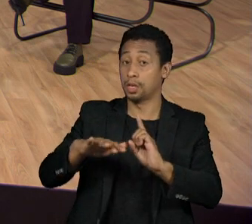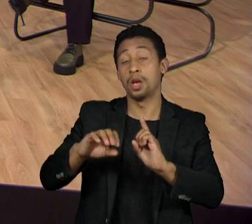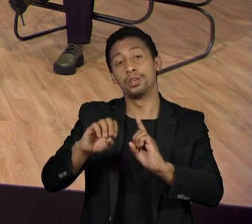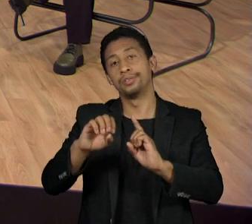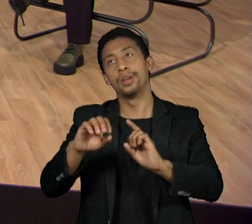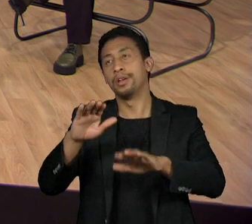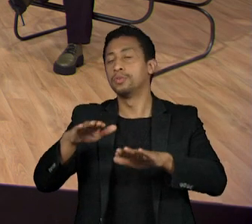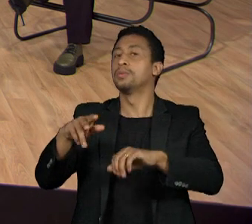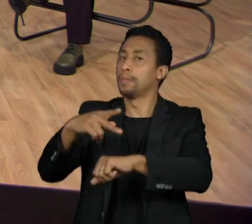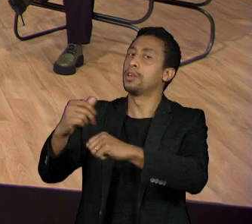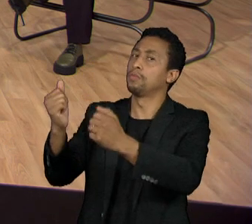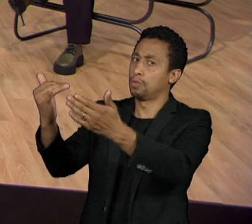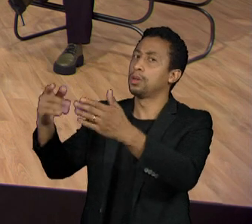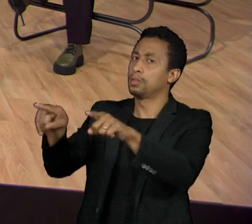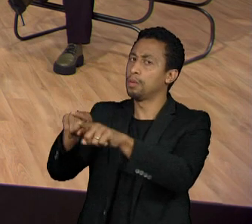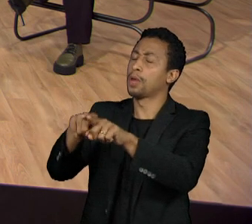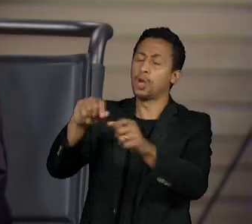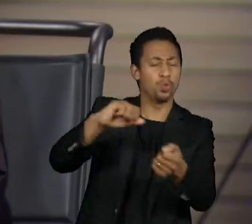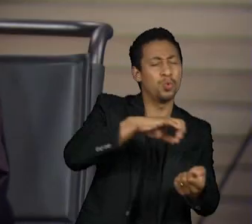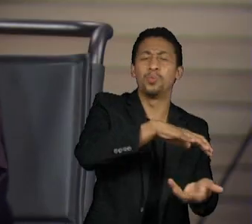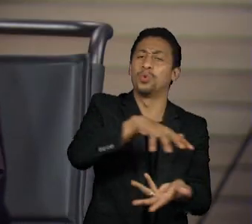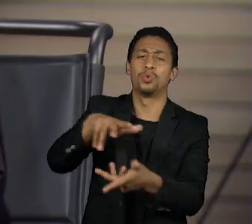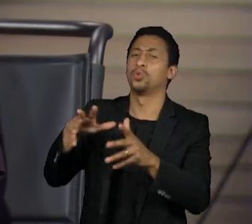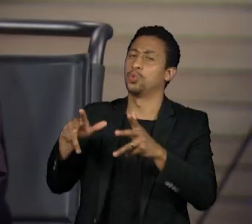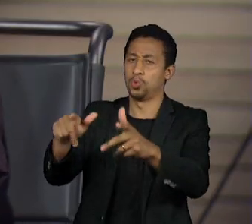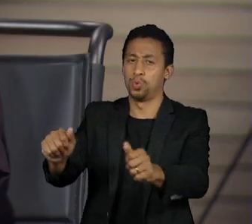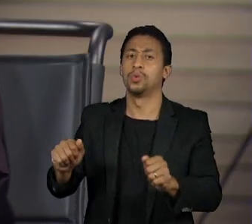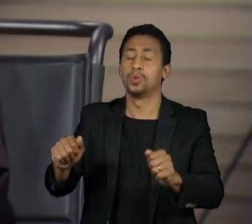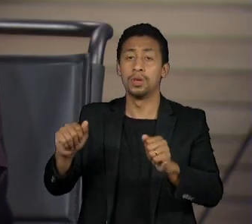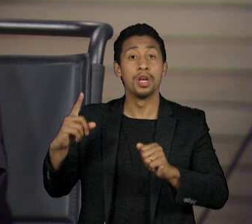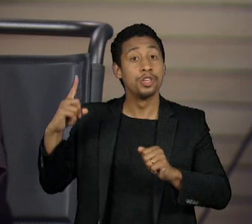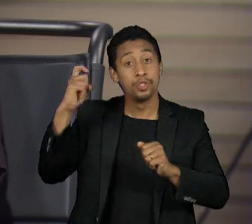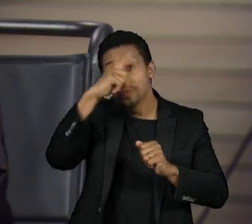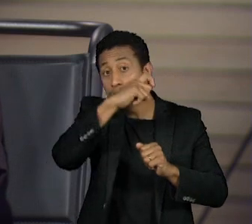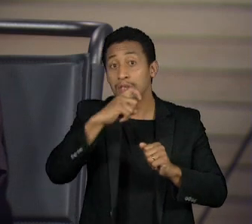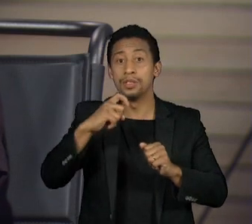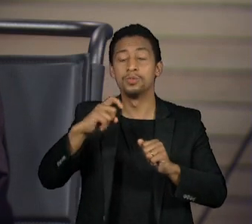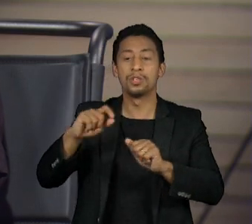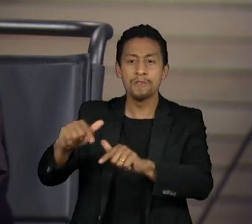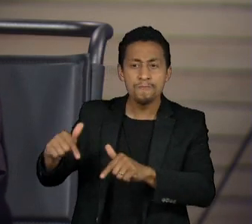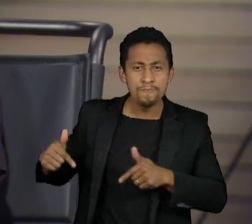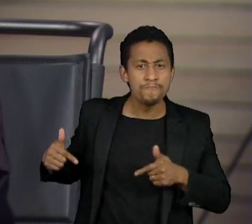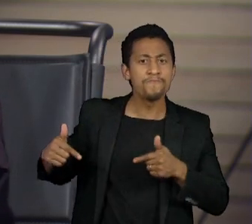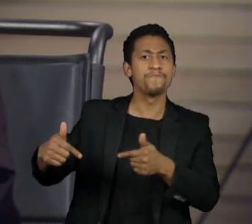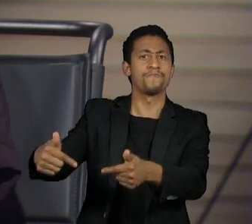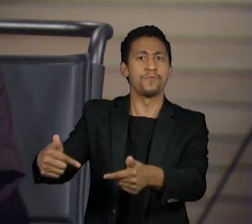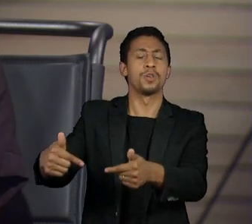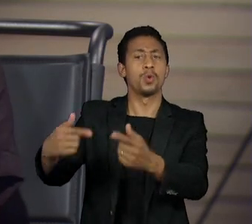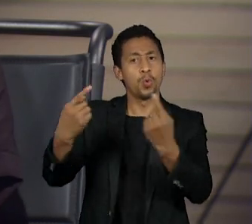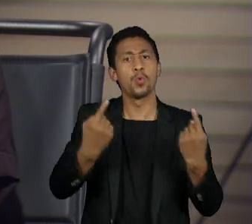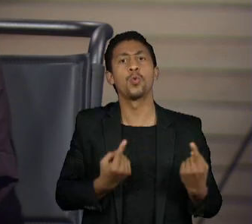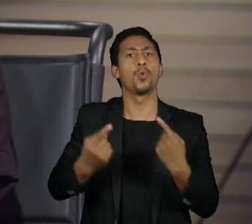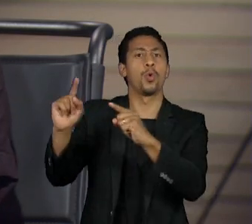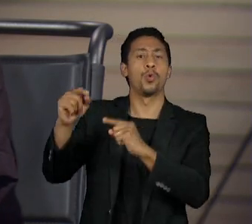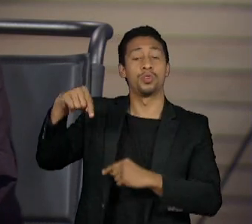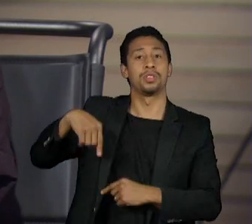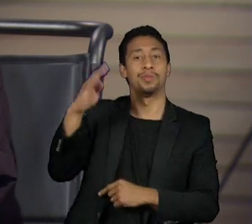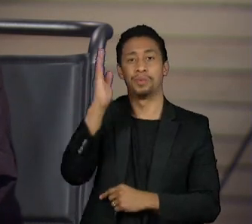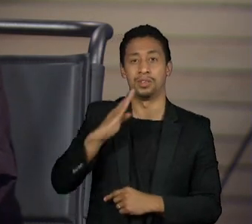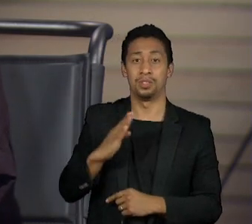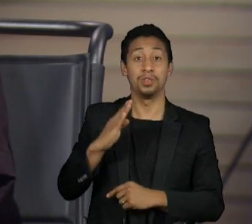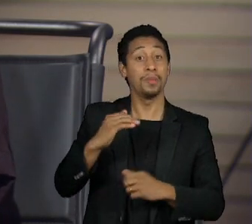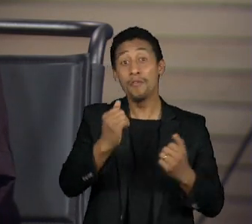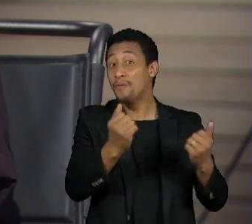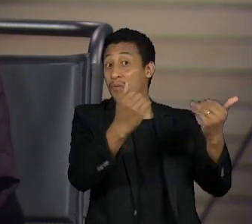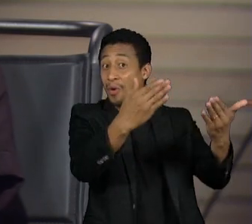né? Porque é preciso a gente posicionar. E muito desses desafios que a gente vivencia no Brasil, eles também estão acontecendo ao mesmo tempo no mundo